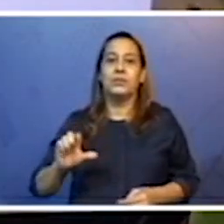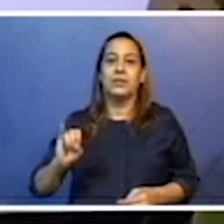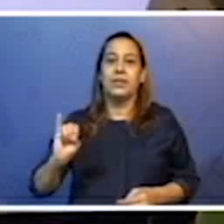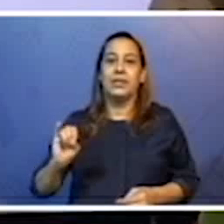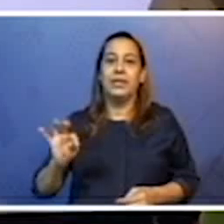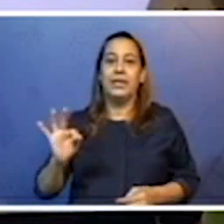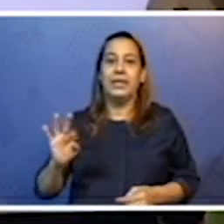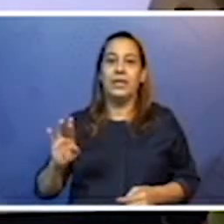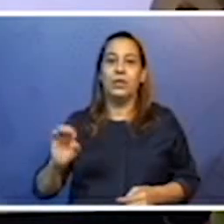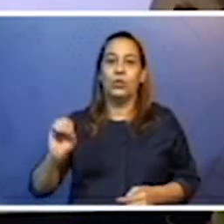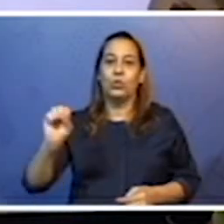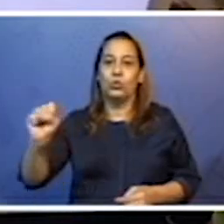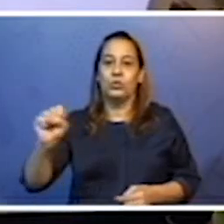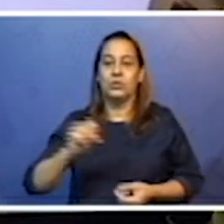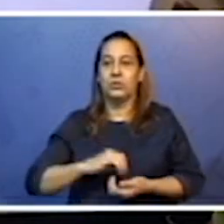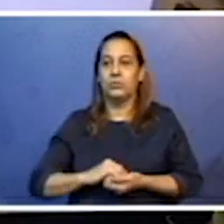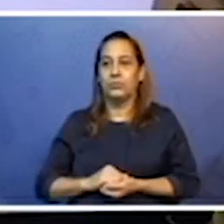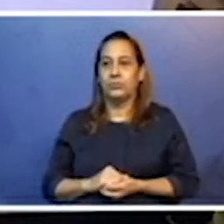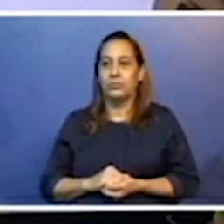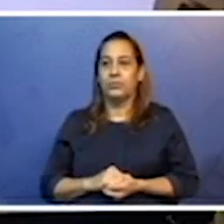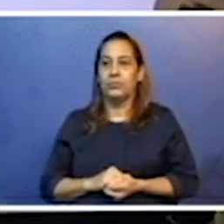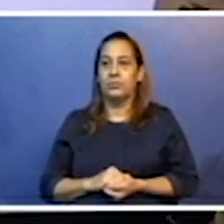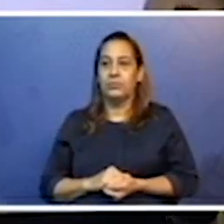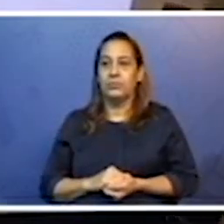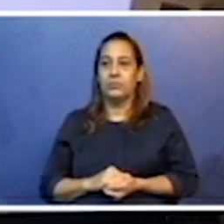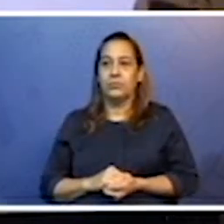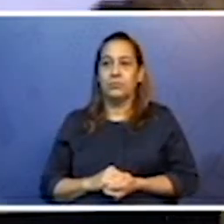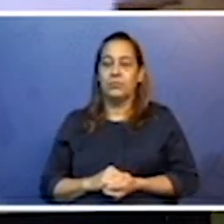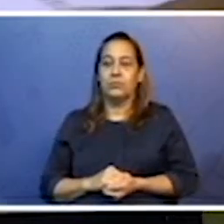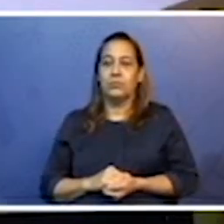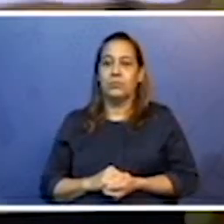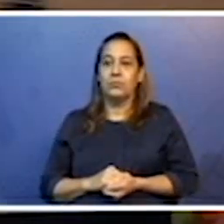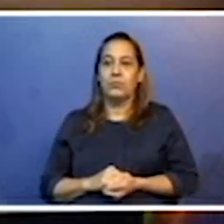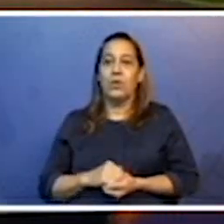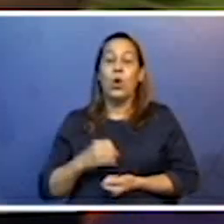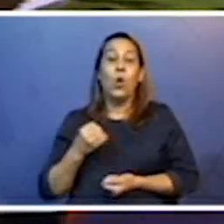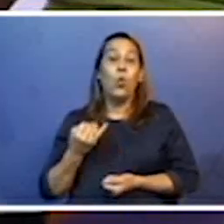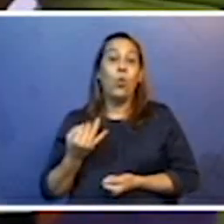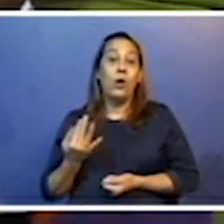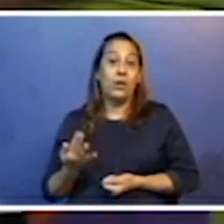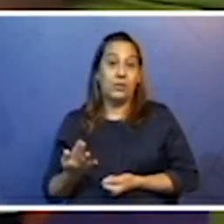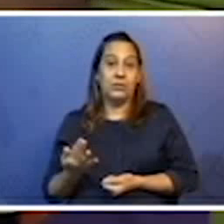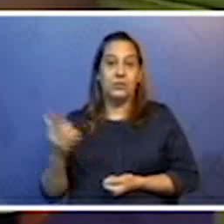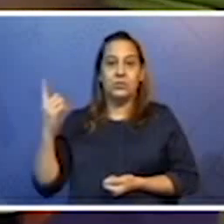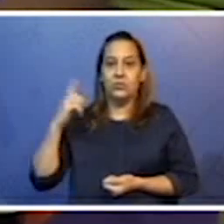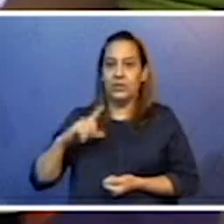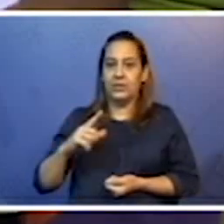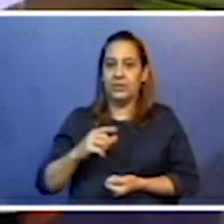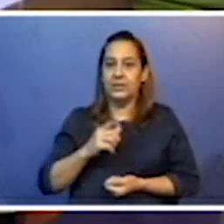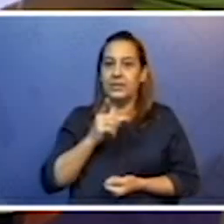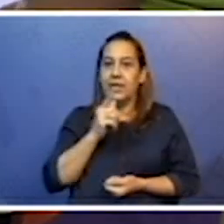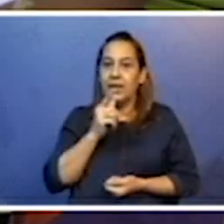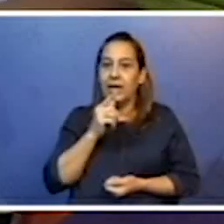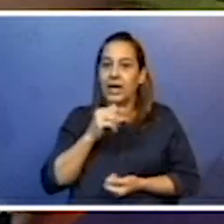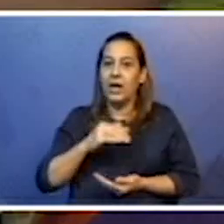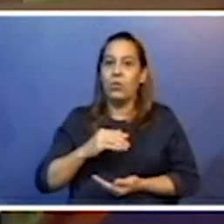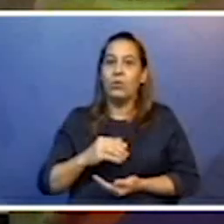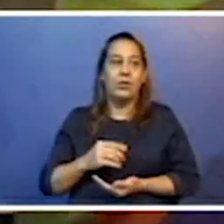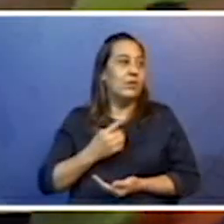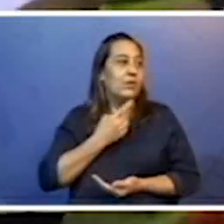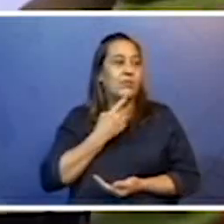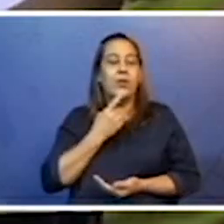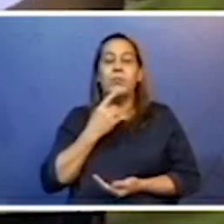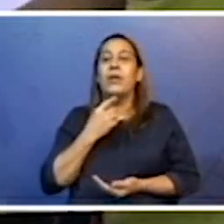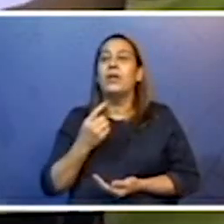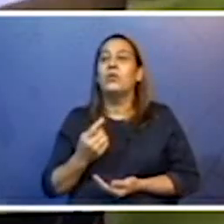Passam lá. Foi o primeiro de todos e o maior. Quantas vezes o líquido que coube em sua capacidade